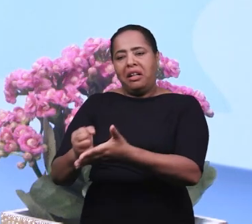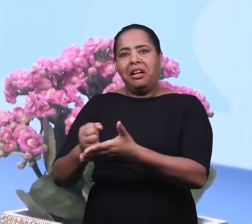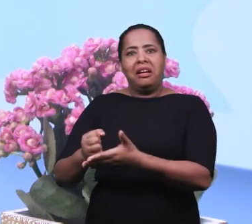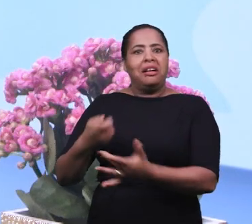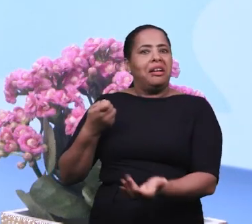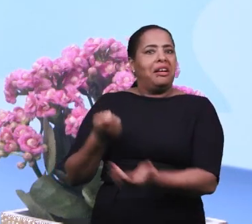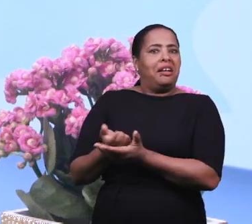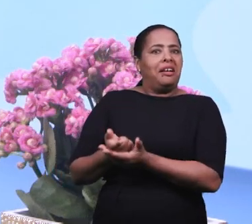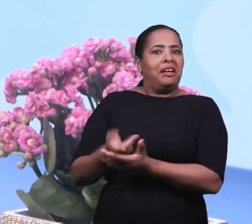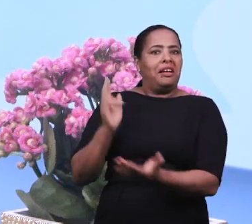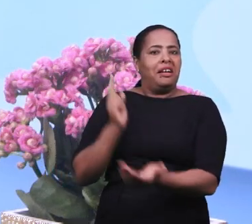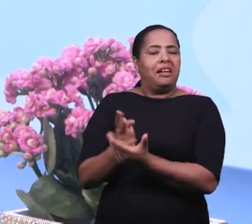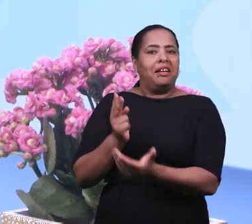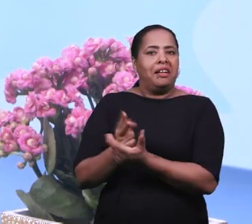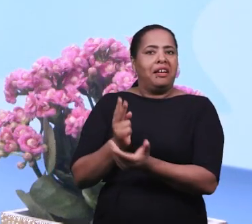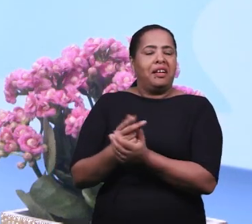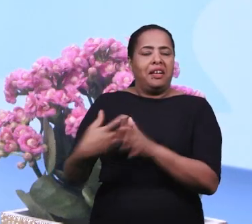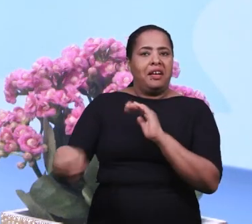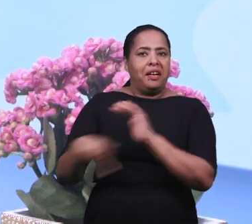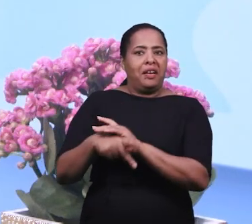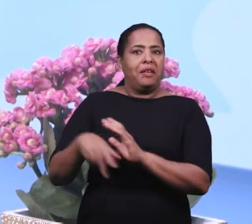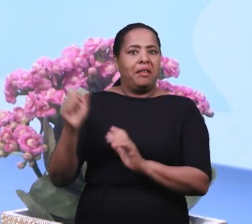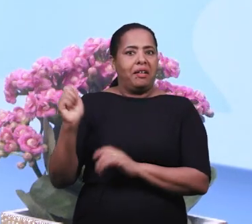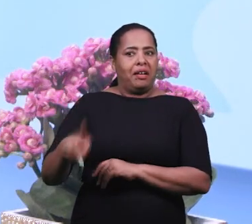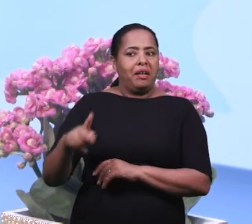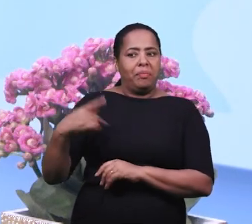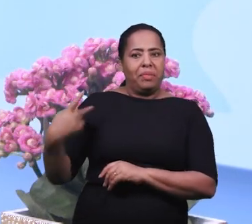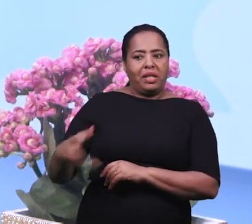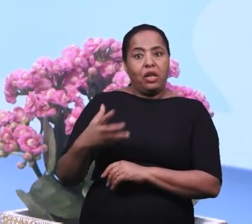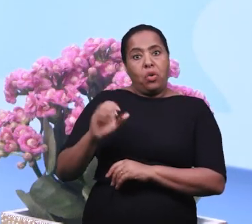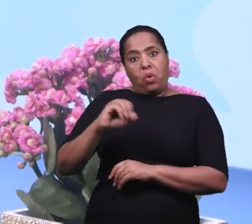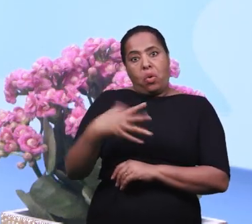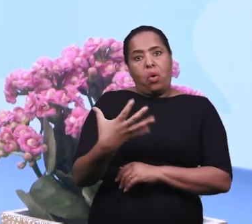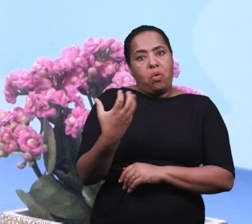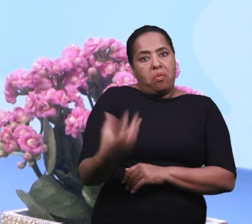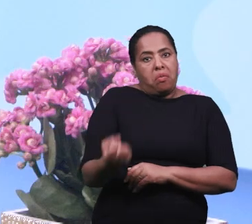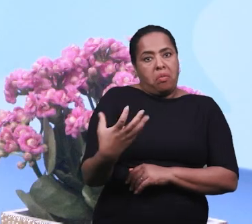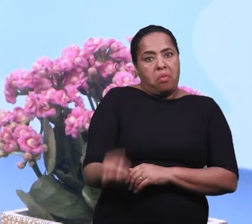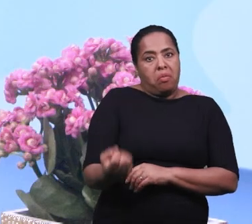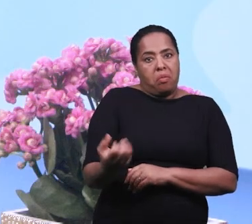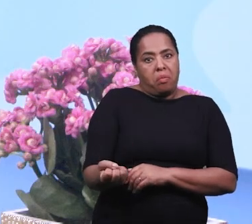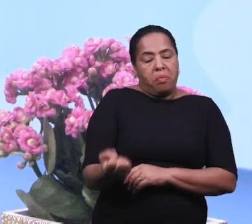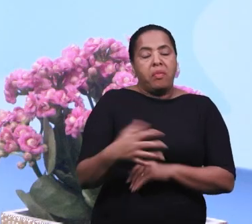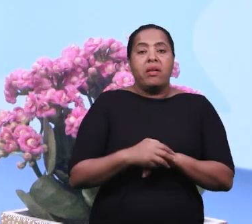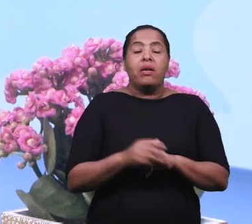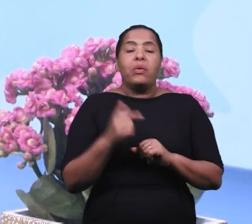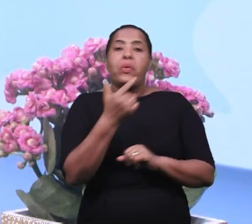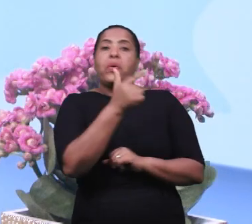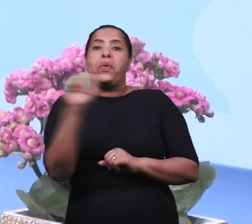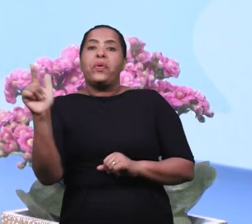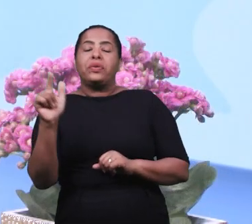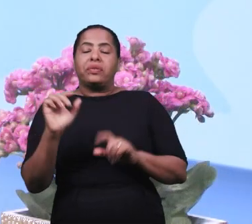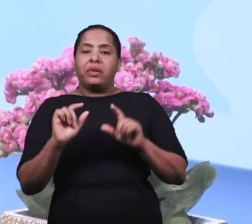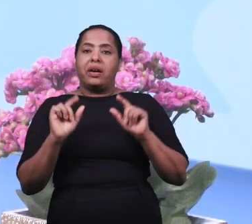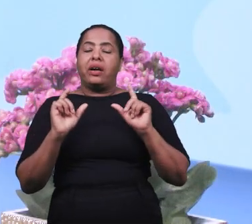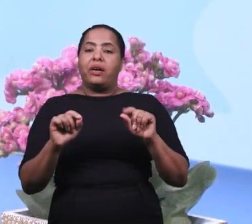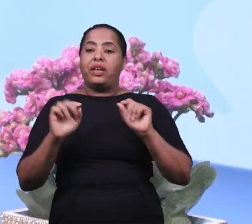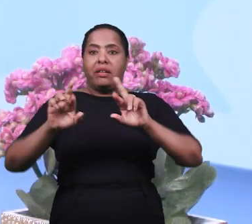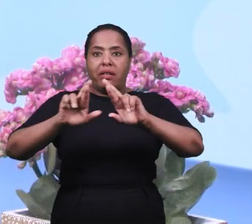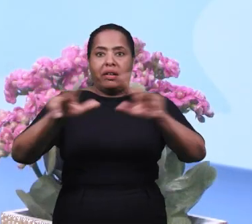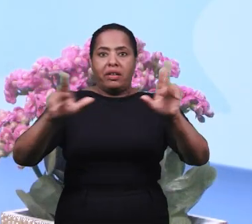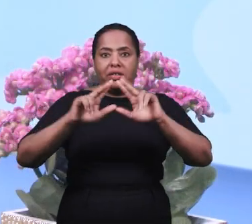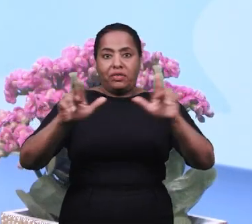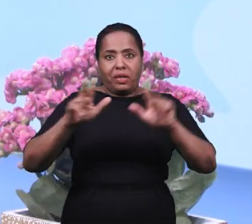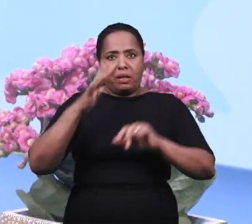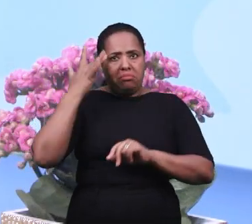Entendi. Ele está ajudando a manter até a própria aposentadoria dele, ou a pensão, caso ele receba. E uma outra coisa também, que é um pouquinho diferente,